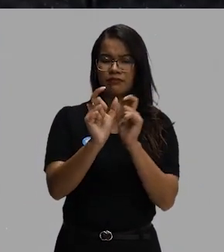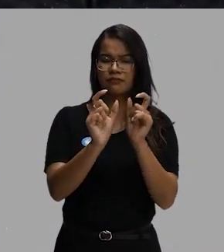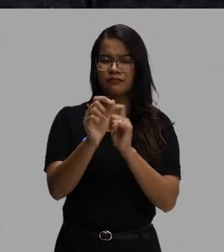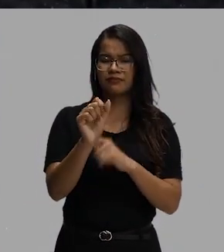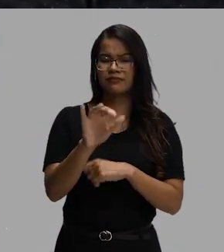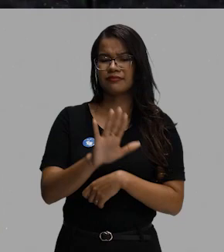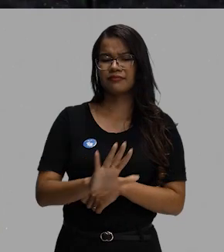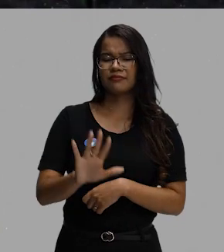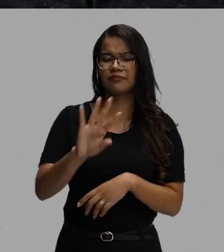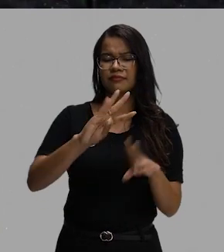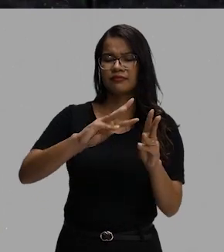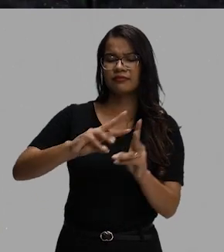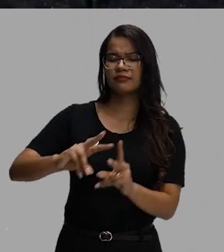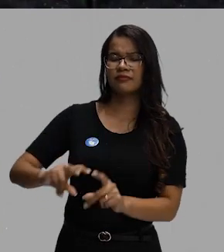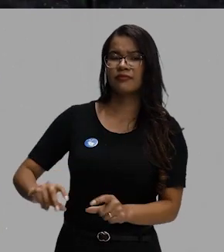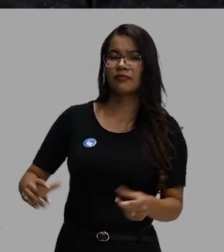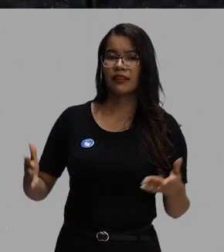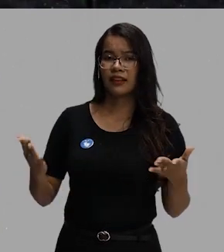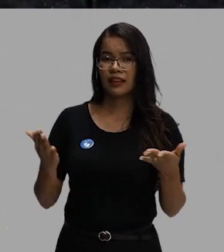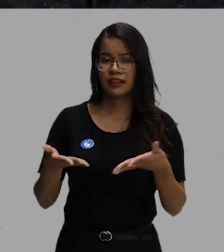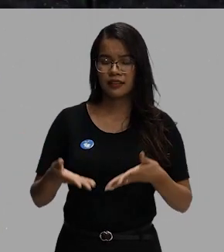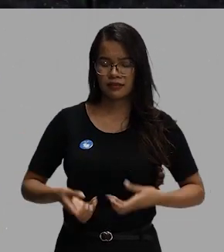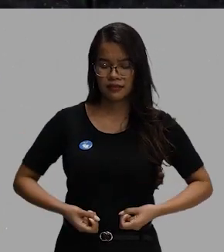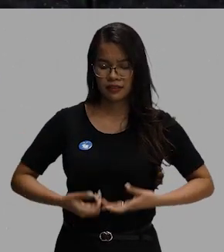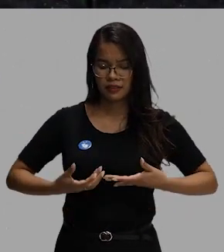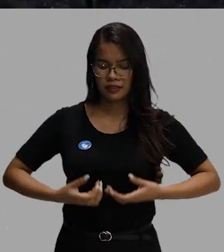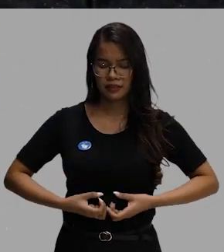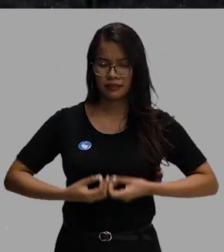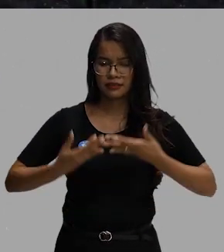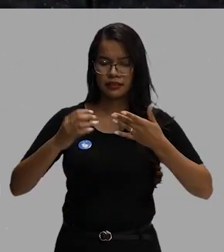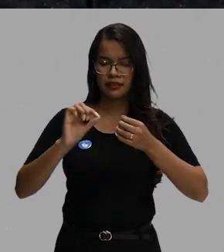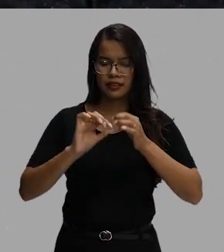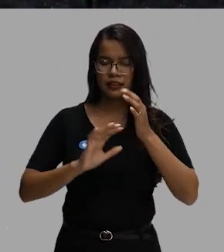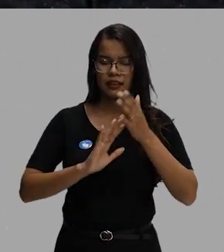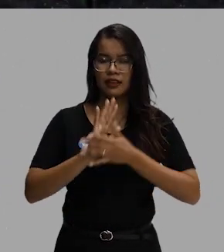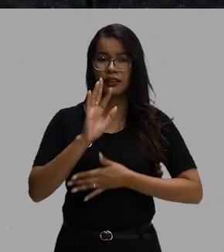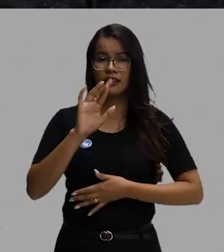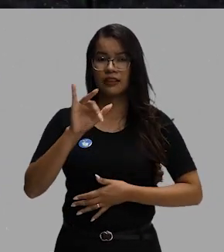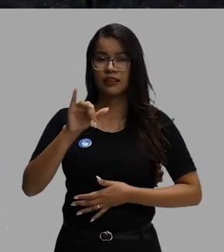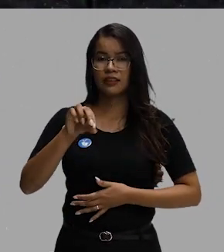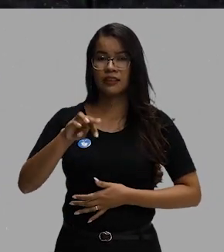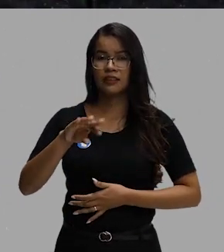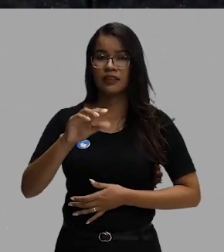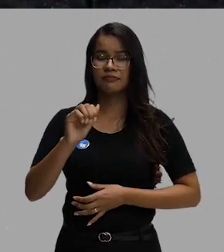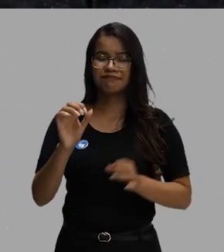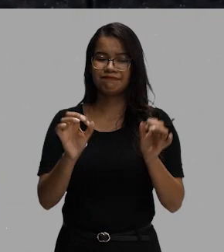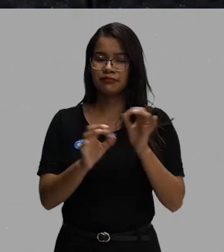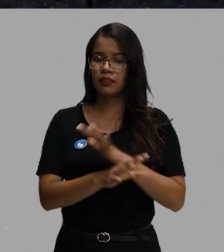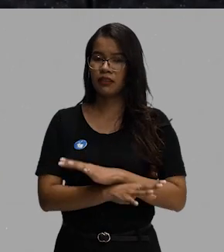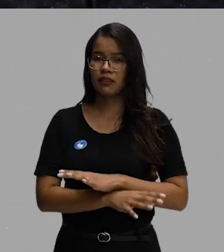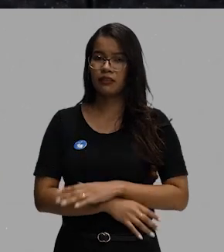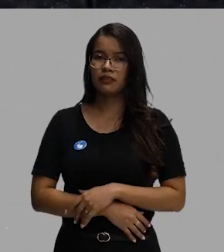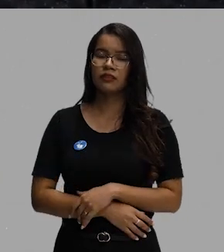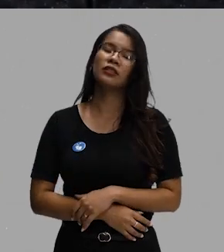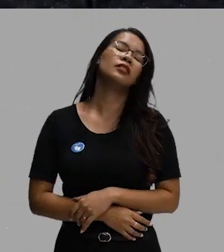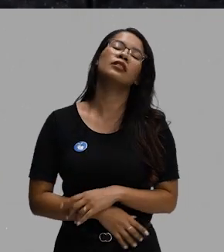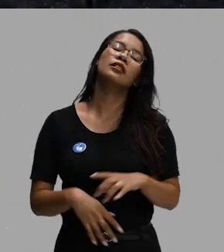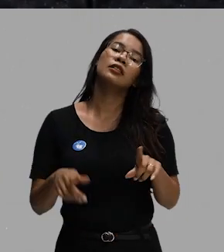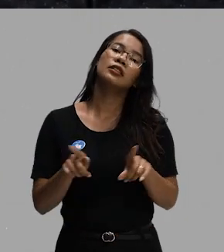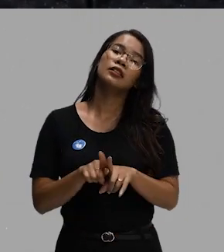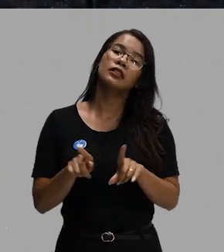europeus e é expressivo na composição, nessa questão de rima, tá? Acaba. Tem também a